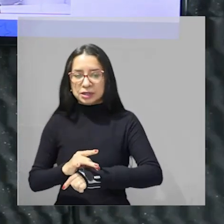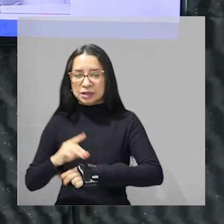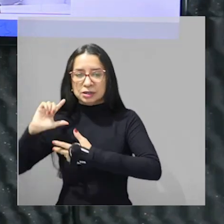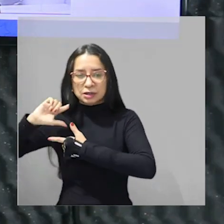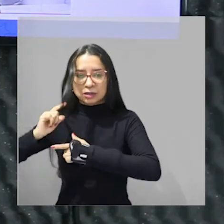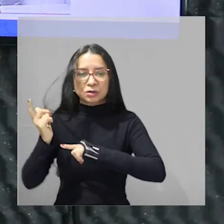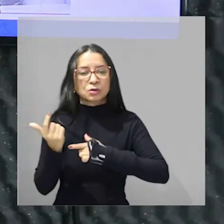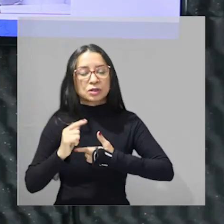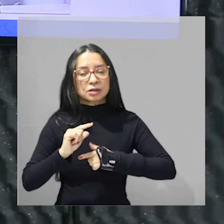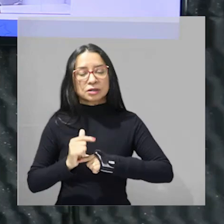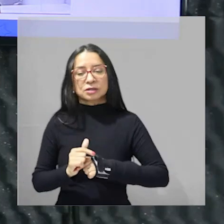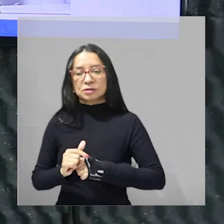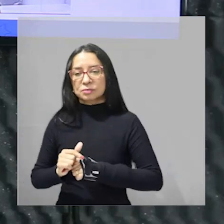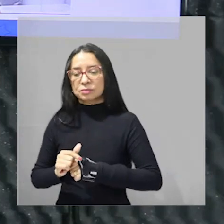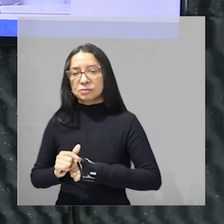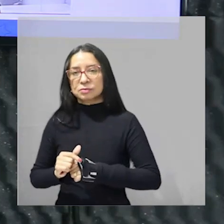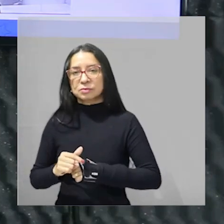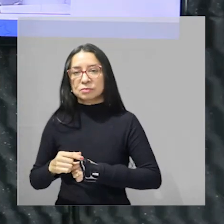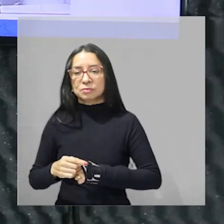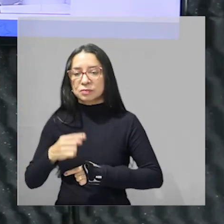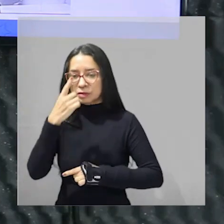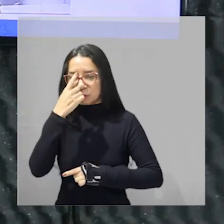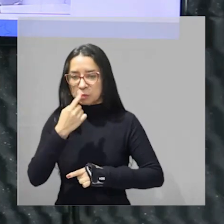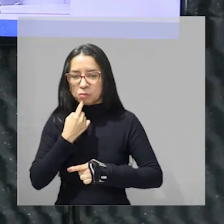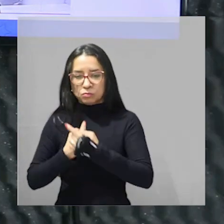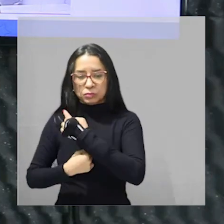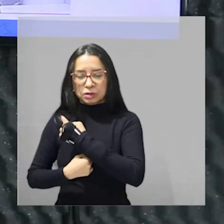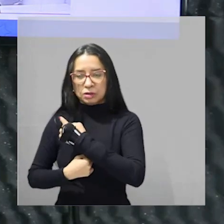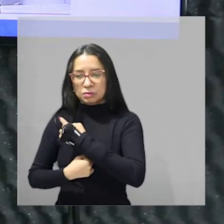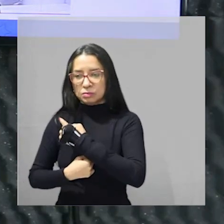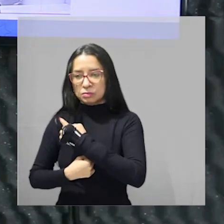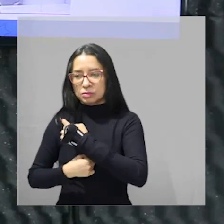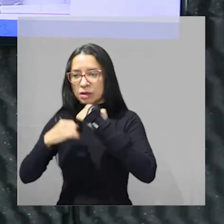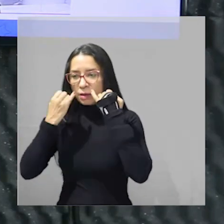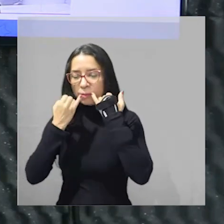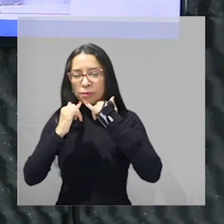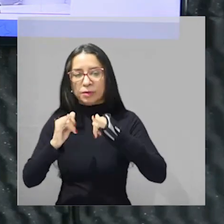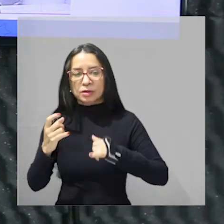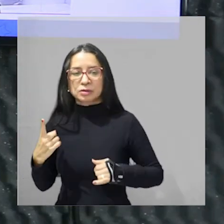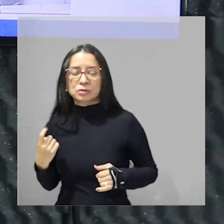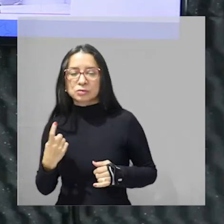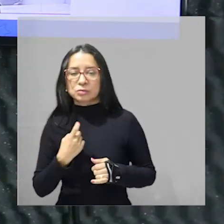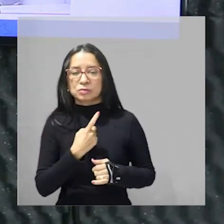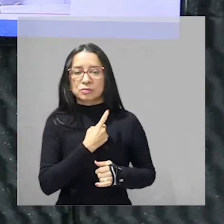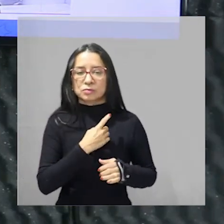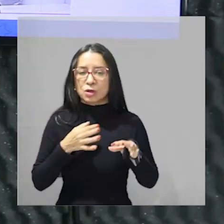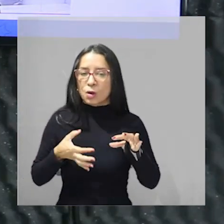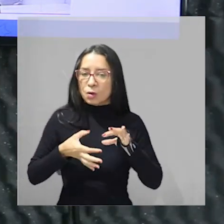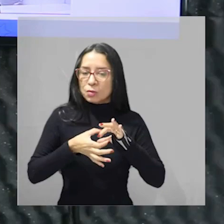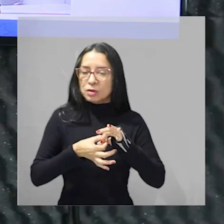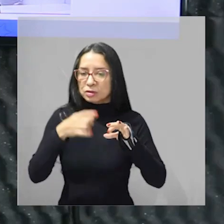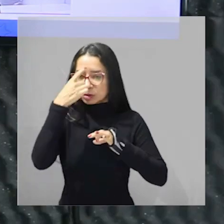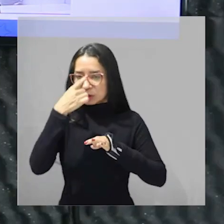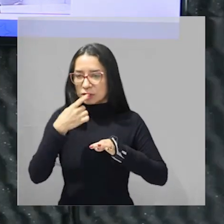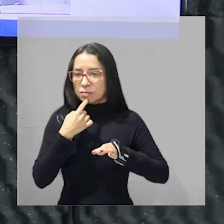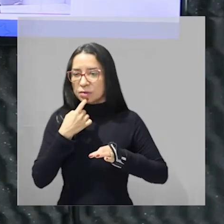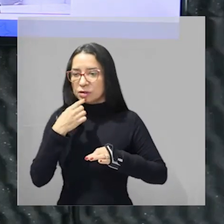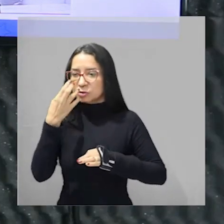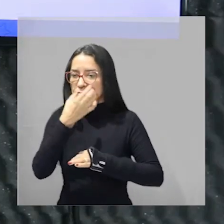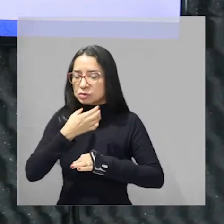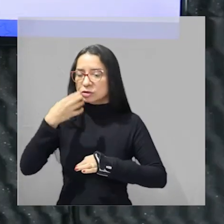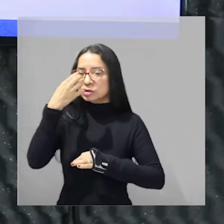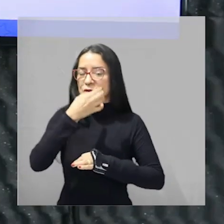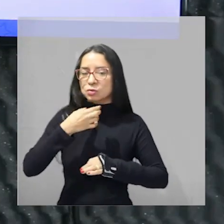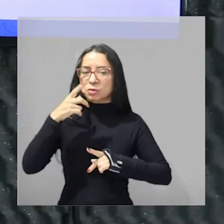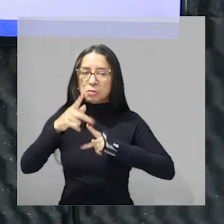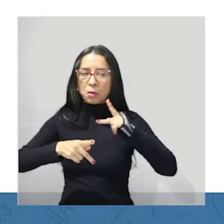a propaganda de um perfume vinculada à imagem de uma das mais populares cantoras norte-americanas, Britney Spears. A imagem está aqui,